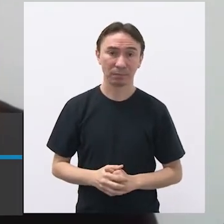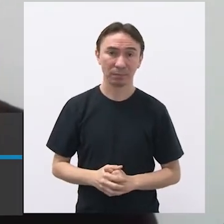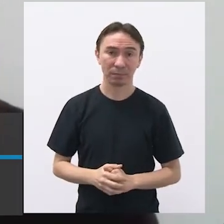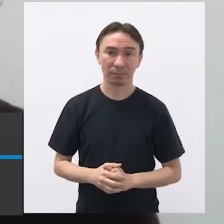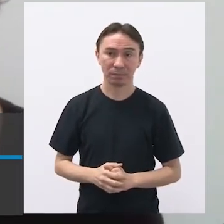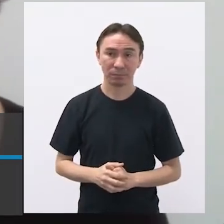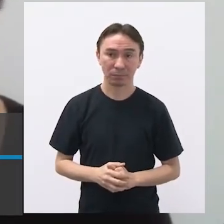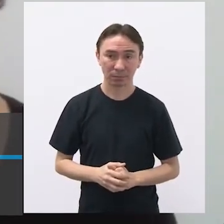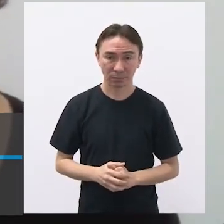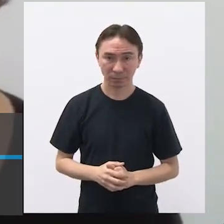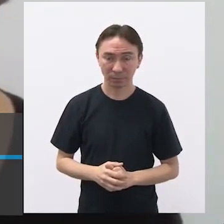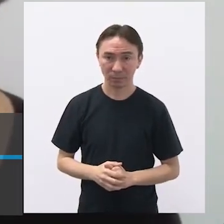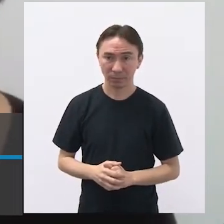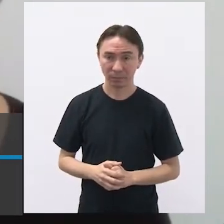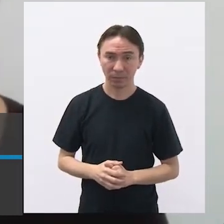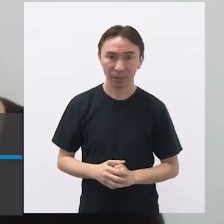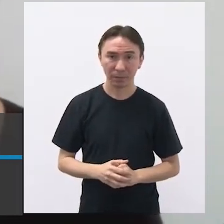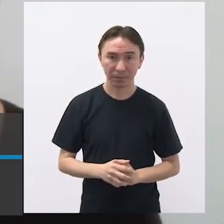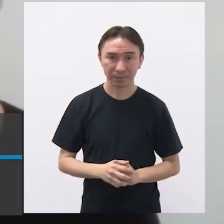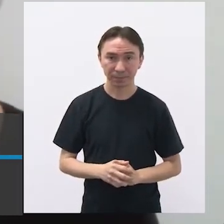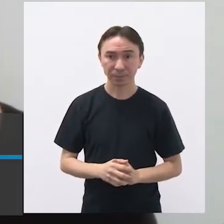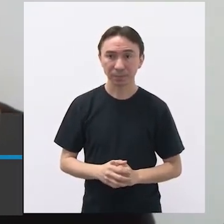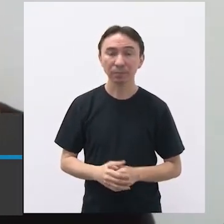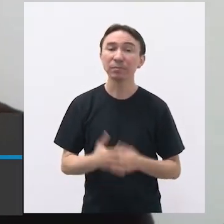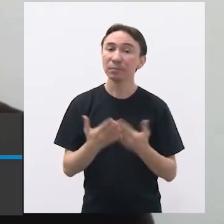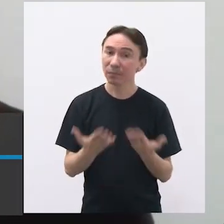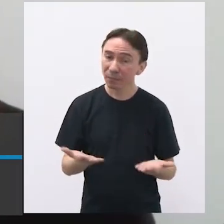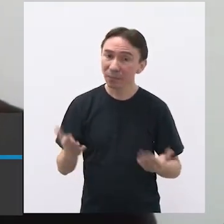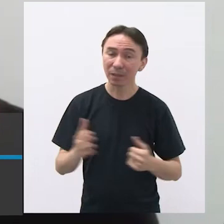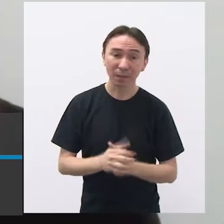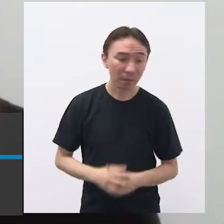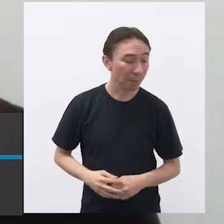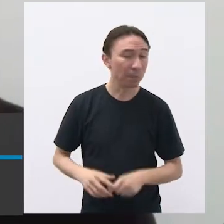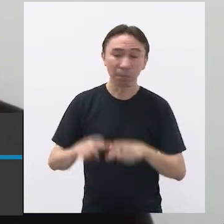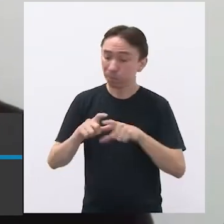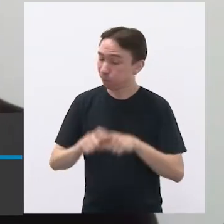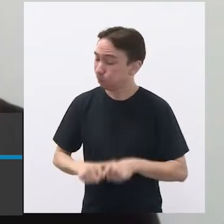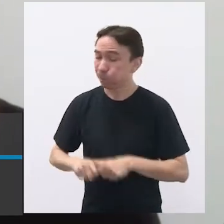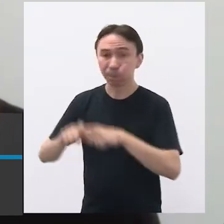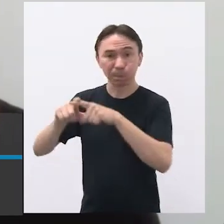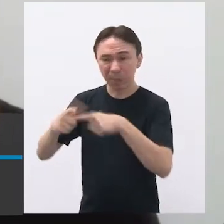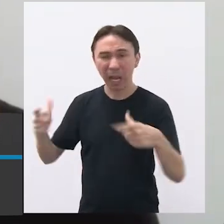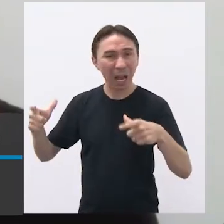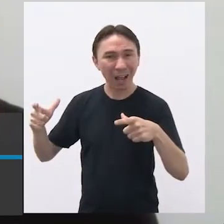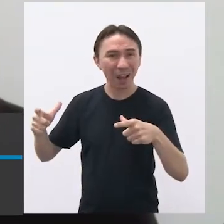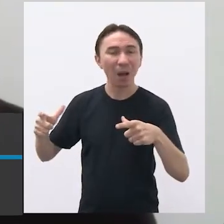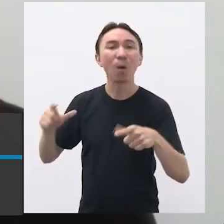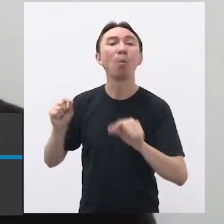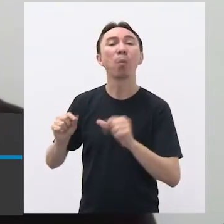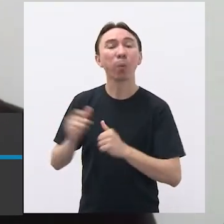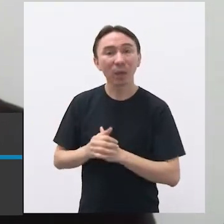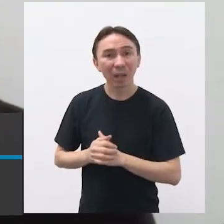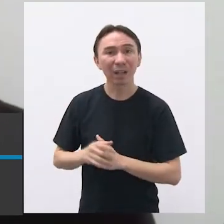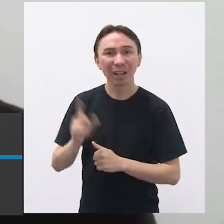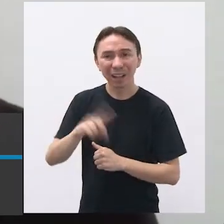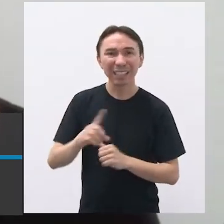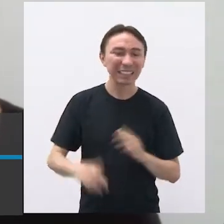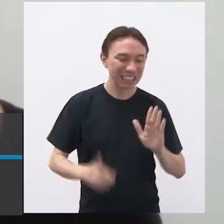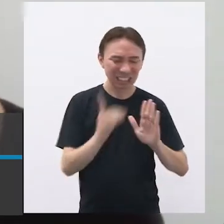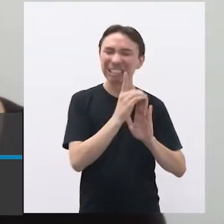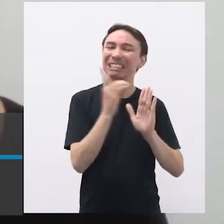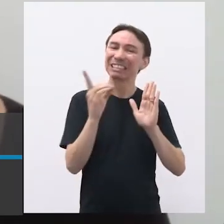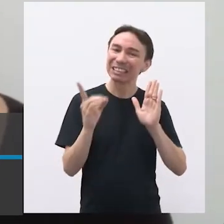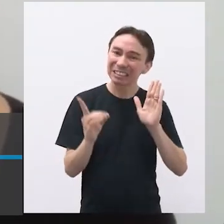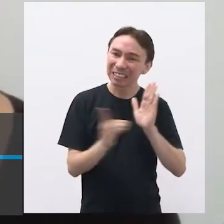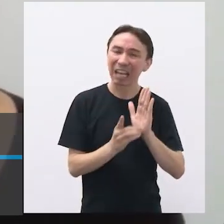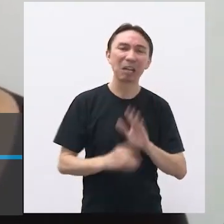um destaque, né, ao longo de décadas de educação para o ensino